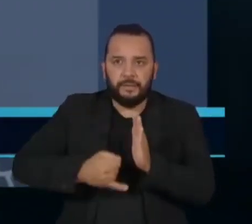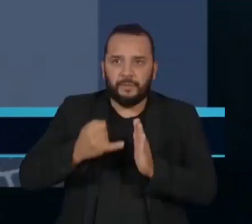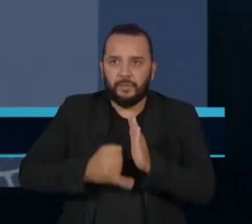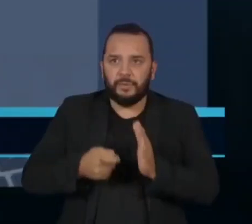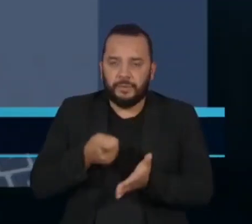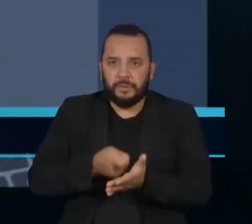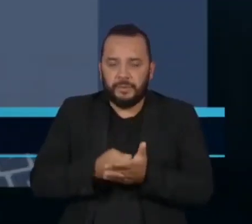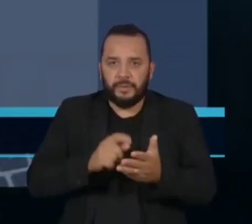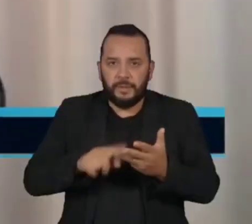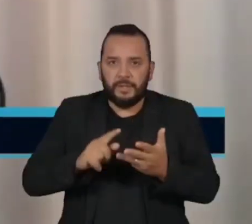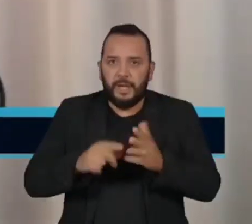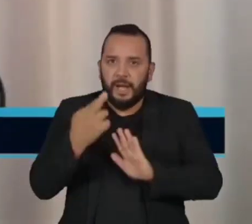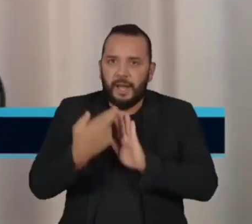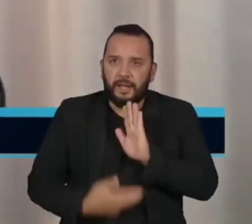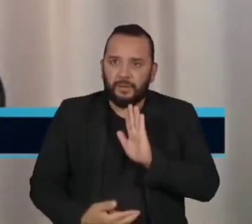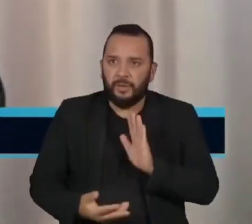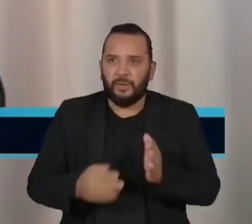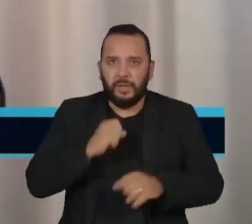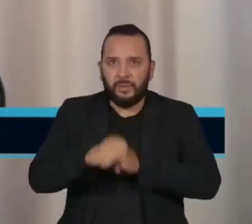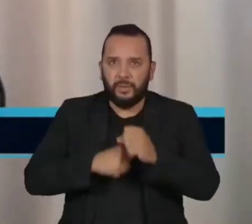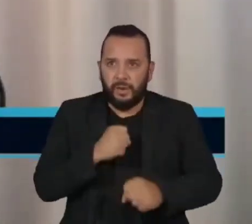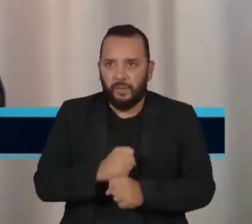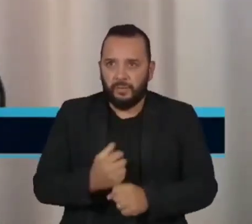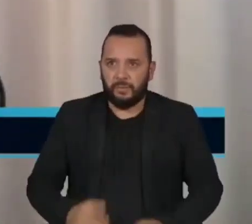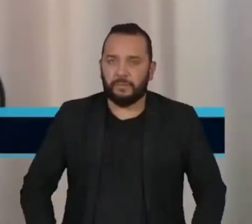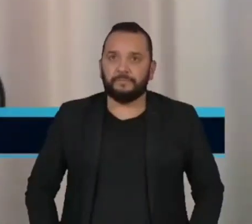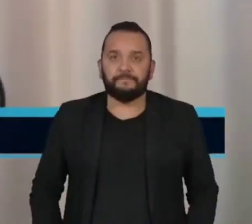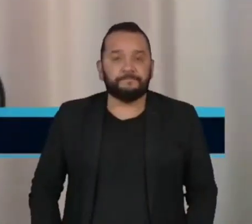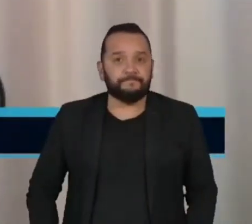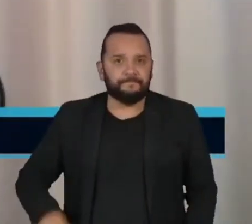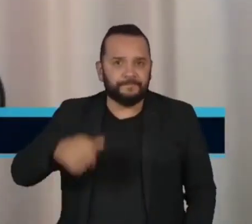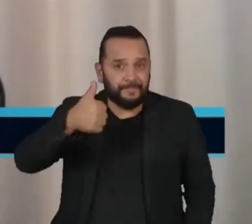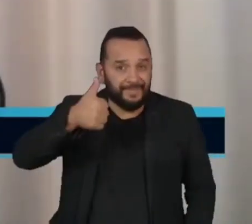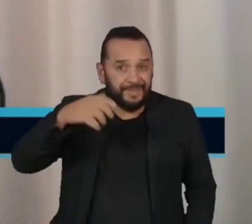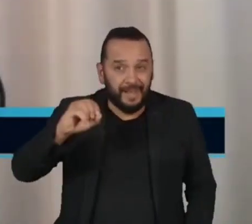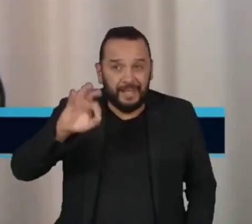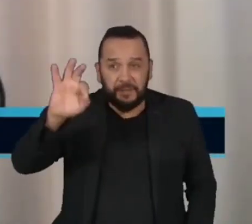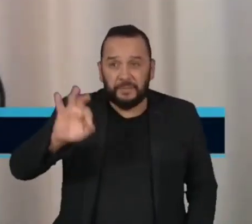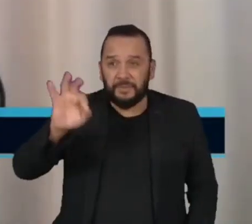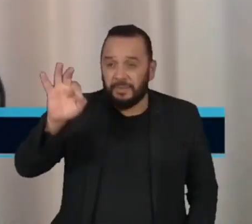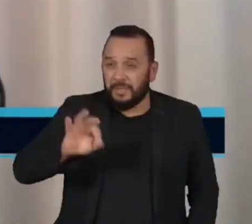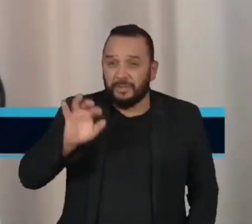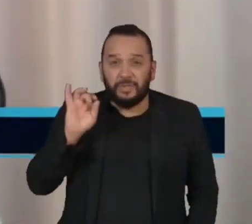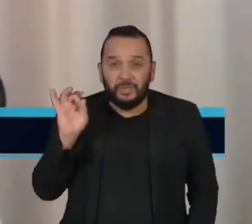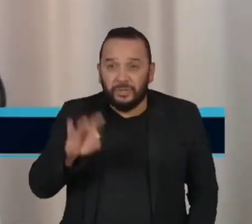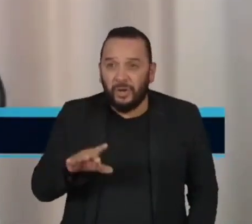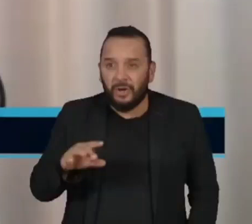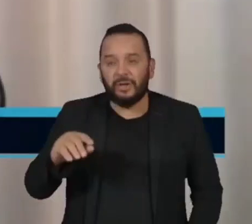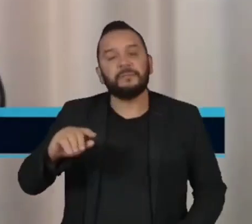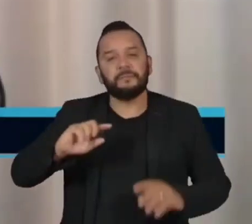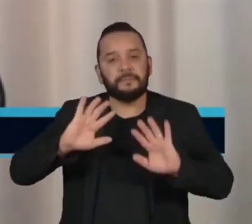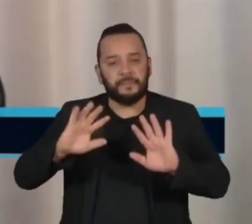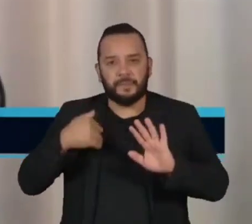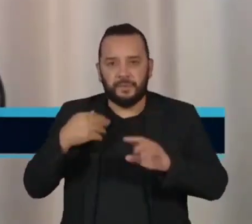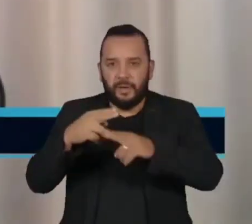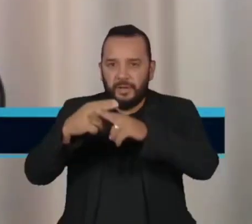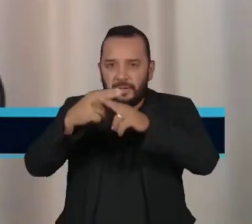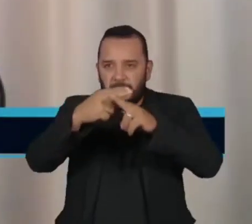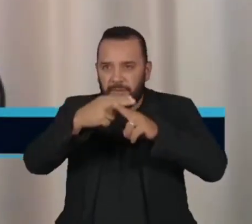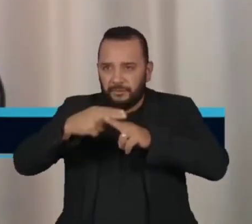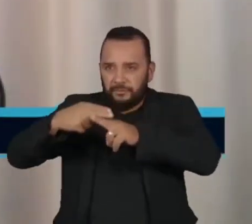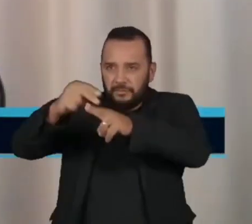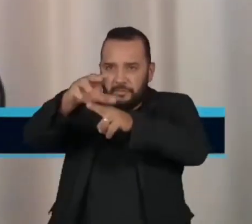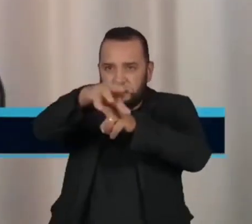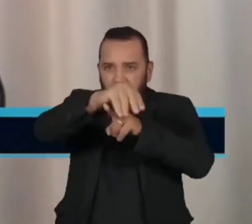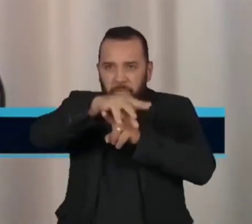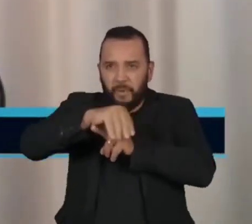relatório anual de lavra. E dentro desses 10%, quando a gente faz uma análise olhando as imagens de satélite, alguns casos